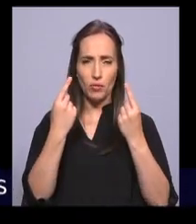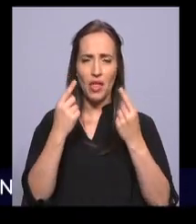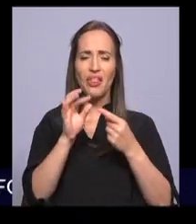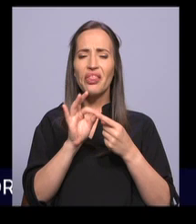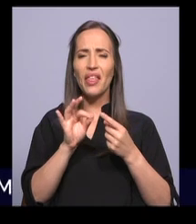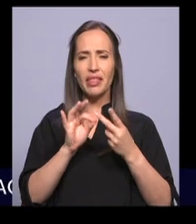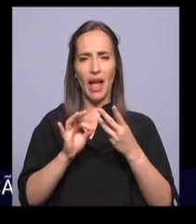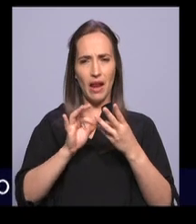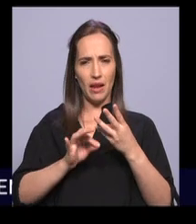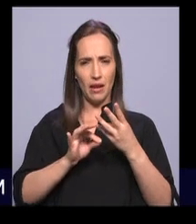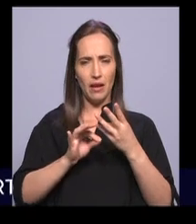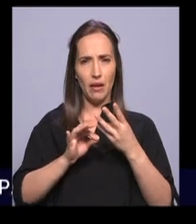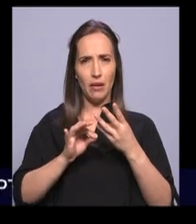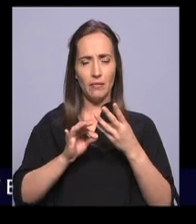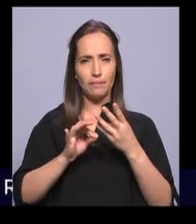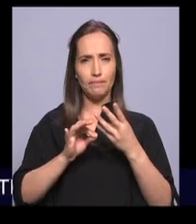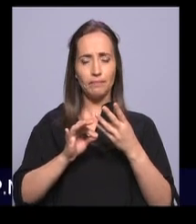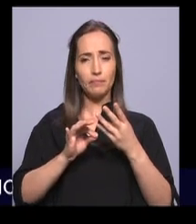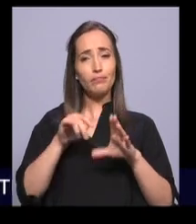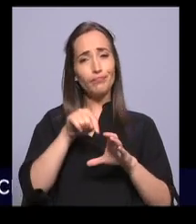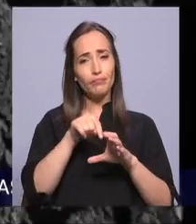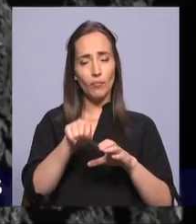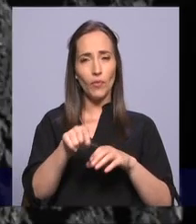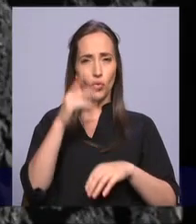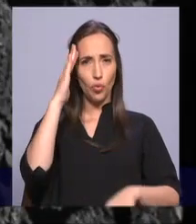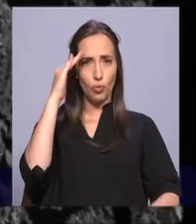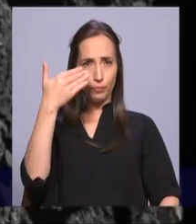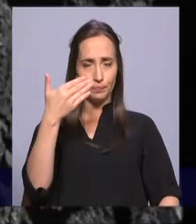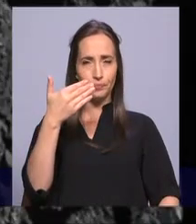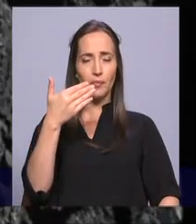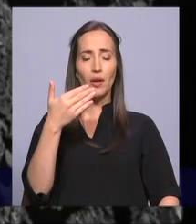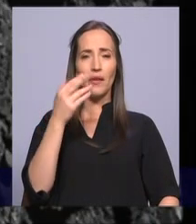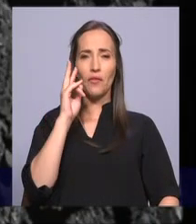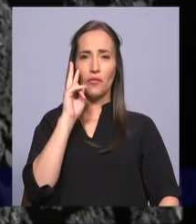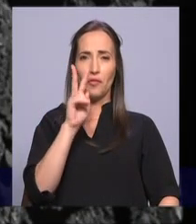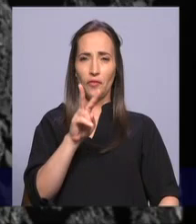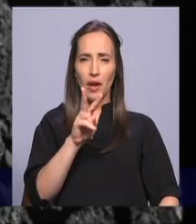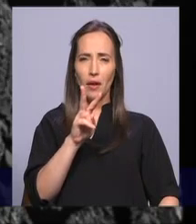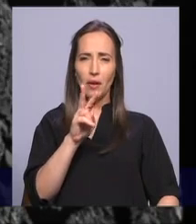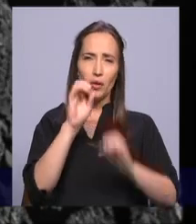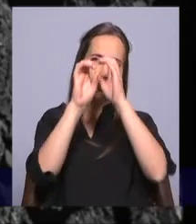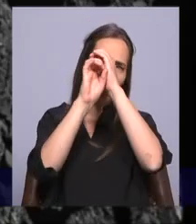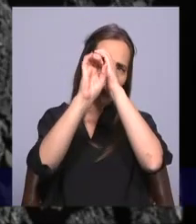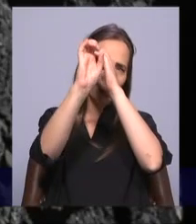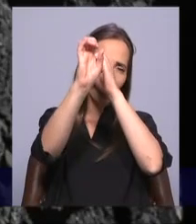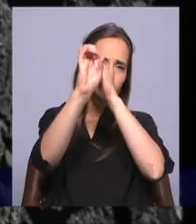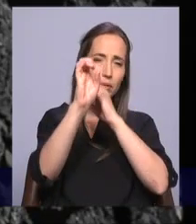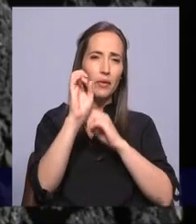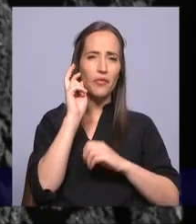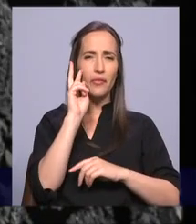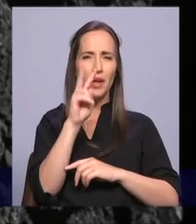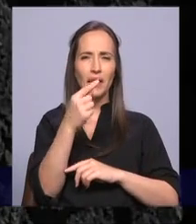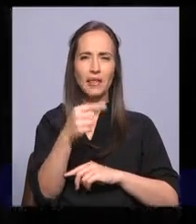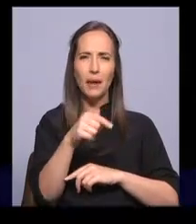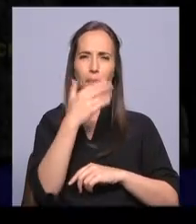detalhe estes dados sobre este asteroide. Ponto número 1. Quando se olha por um microscópio eletrónico, olha que até tem uma espécie